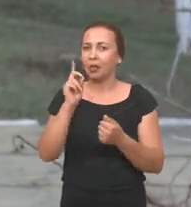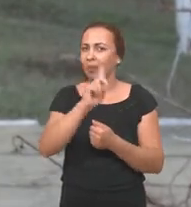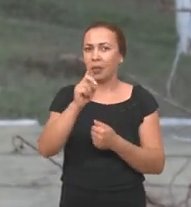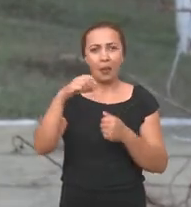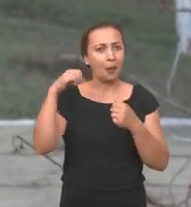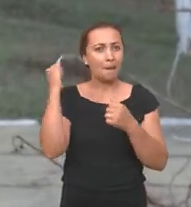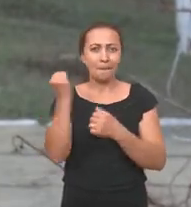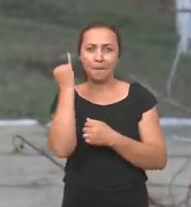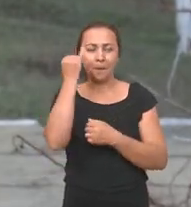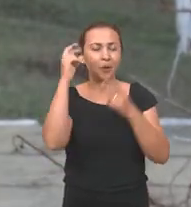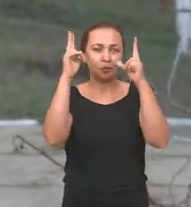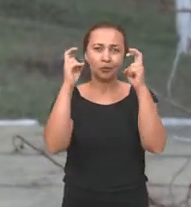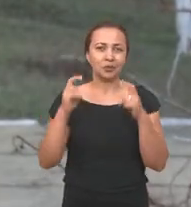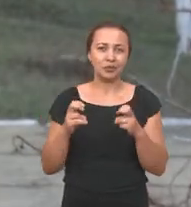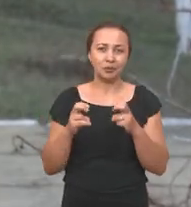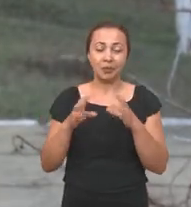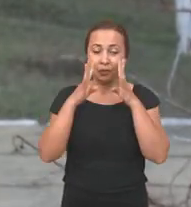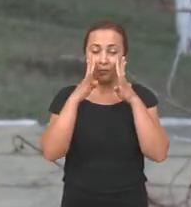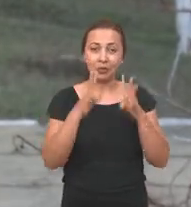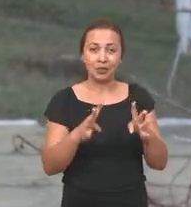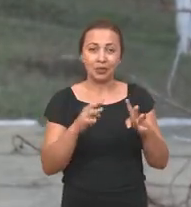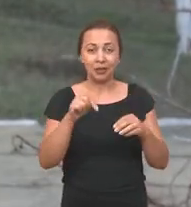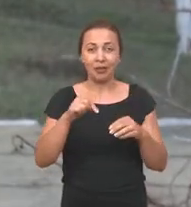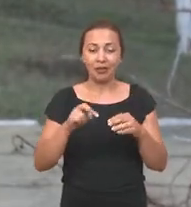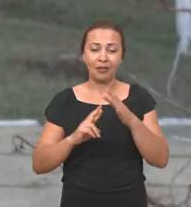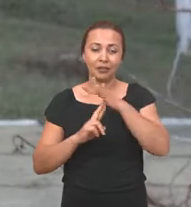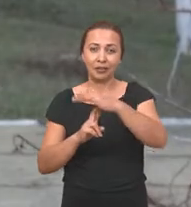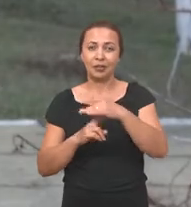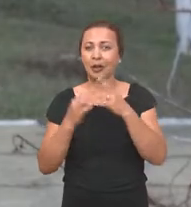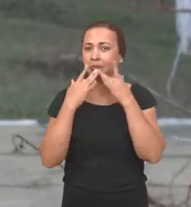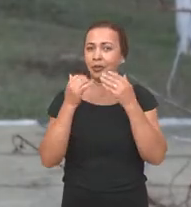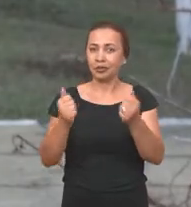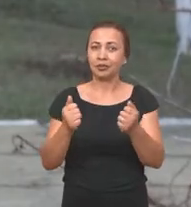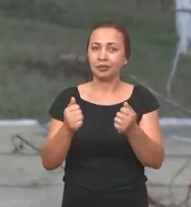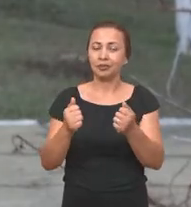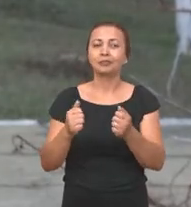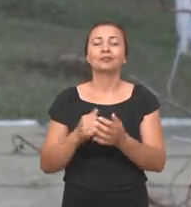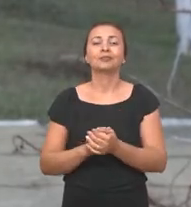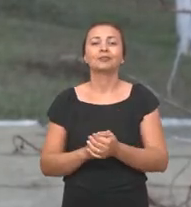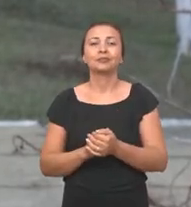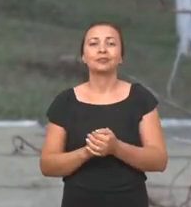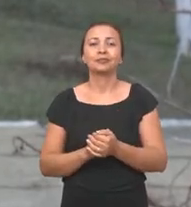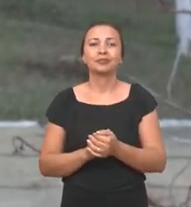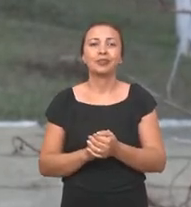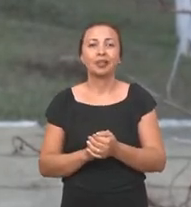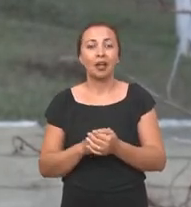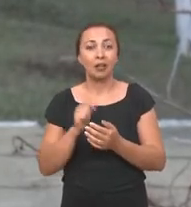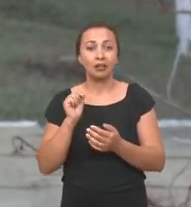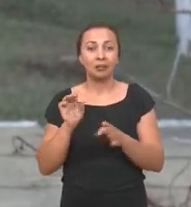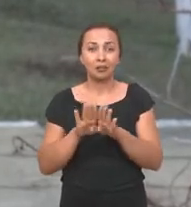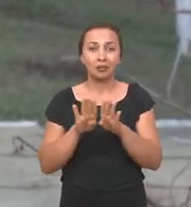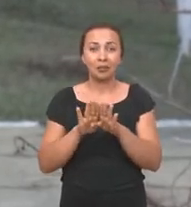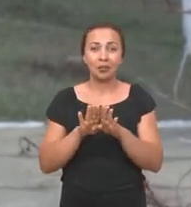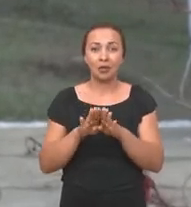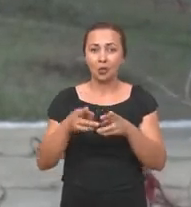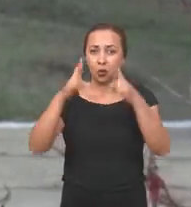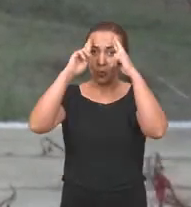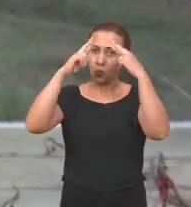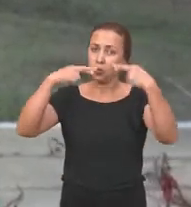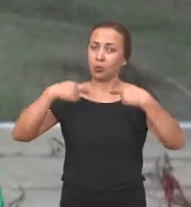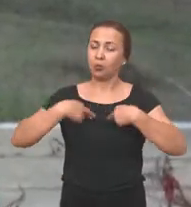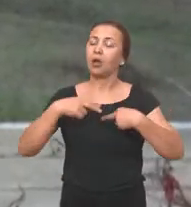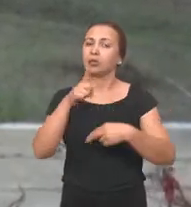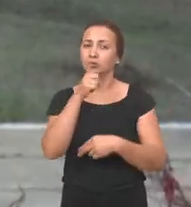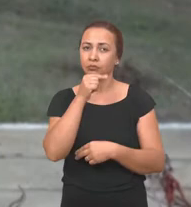caso focamos, né, a questão da sustentabilidade, da ecologia, né? do respeito